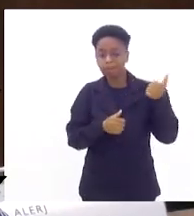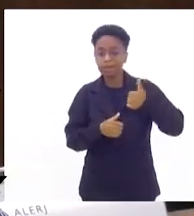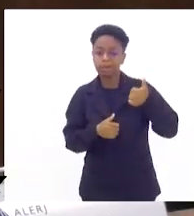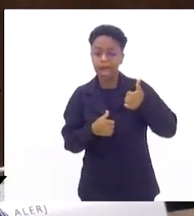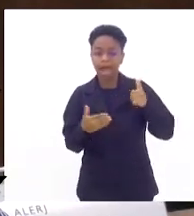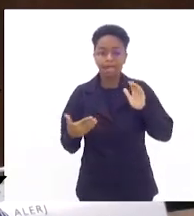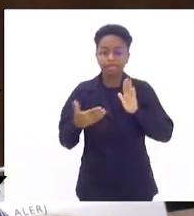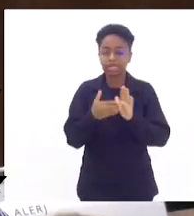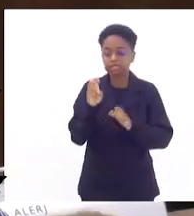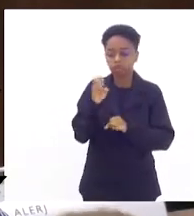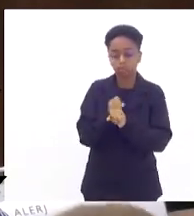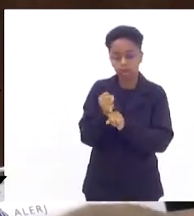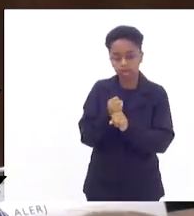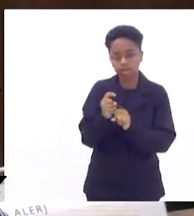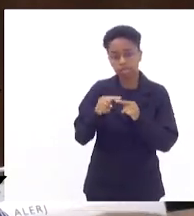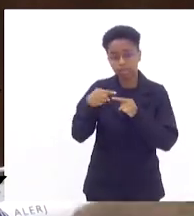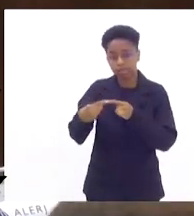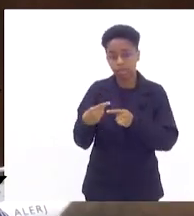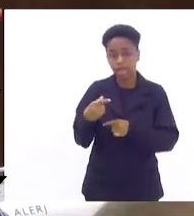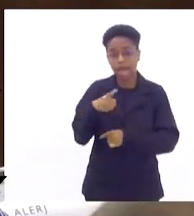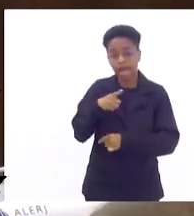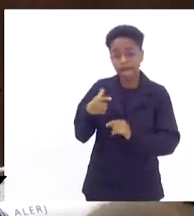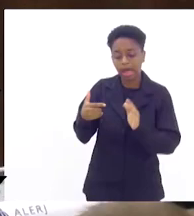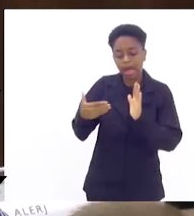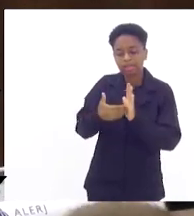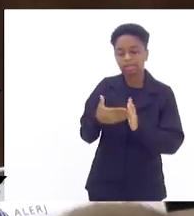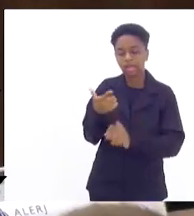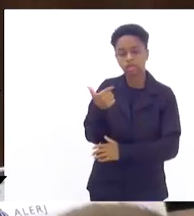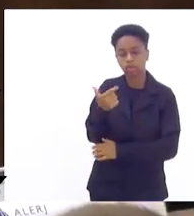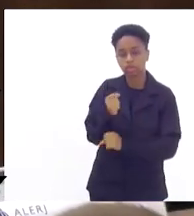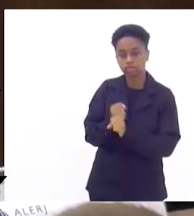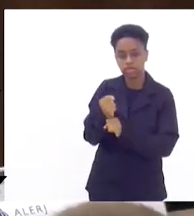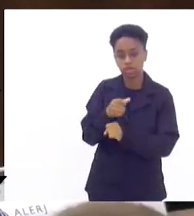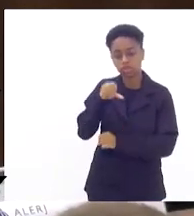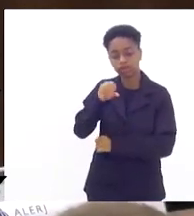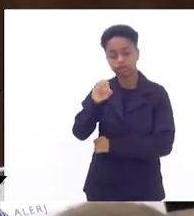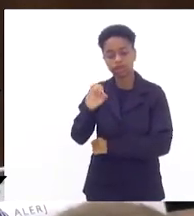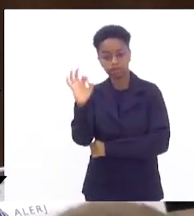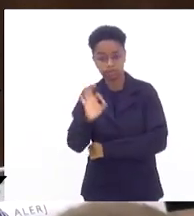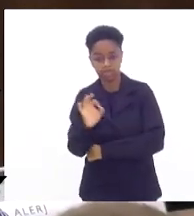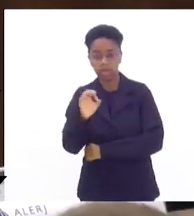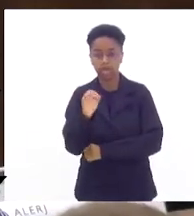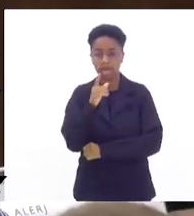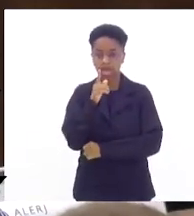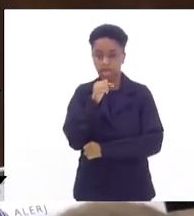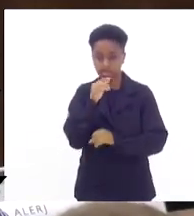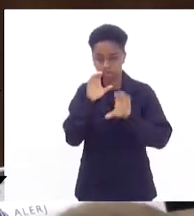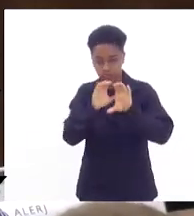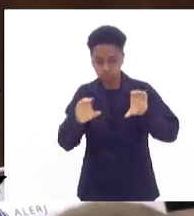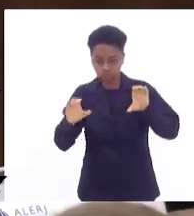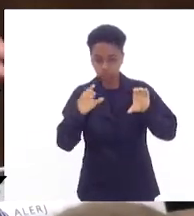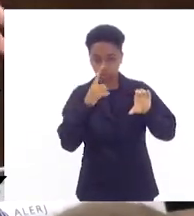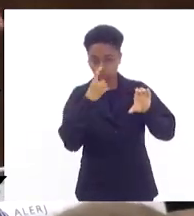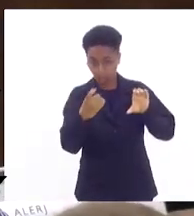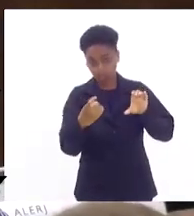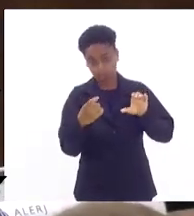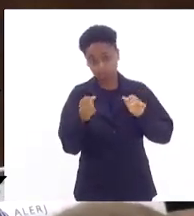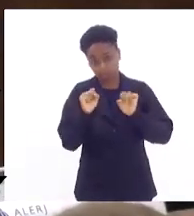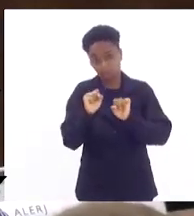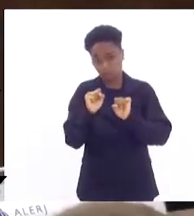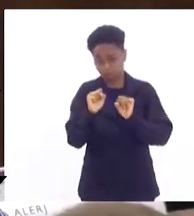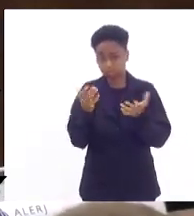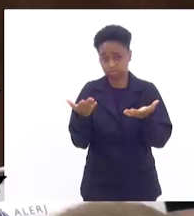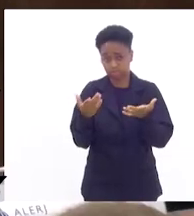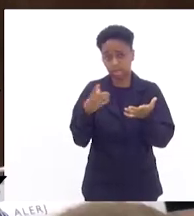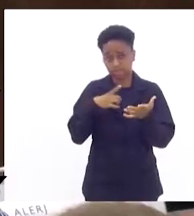quinto ano e até o décimo segundo ano com 90% do esgoto coletado tratado com rede separadora. Que vai perfazer